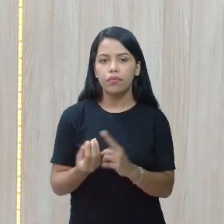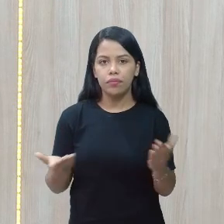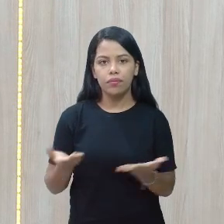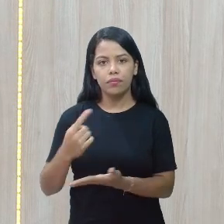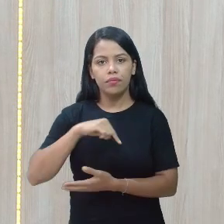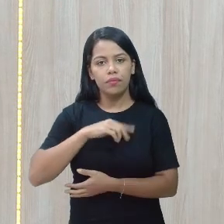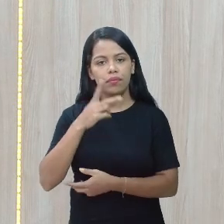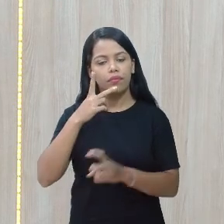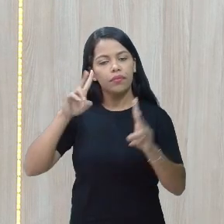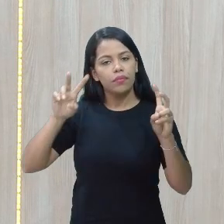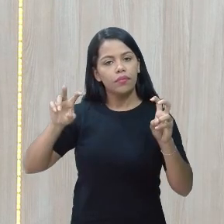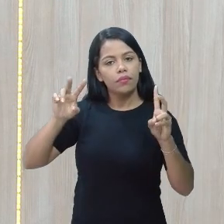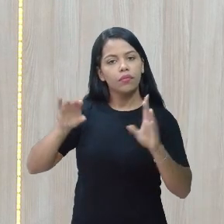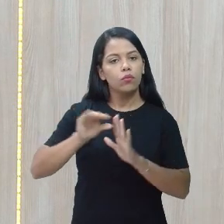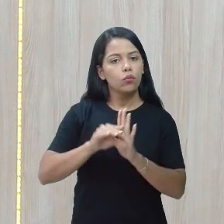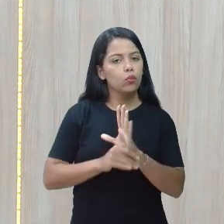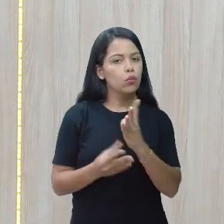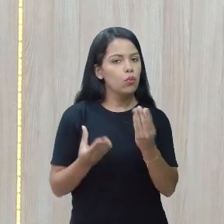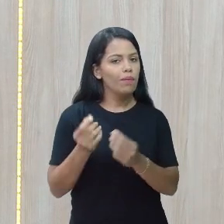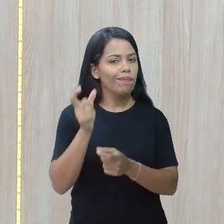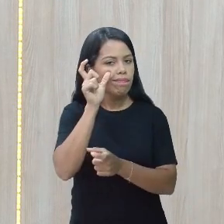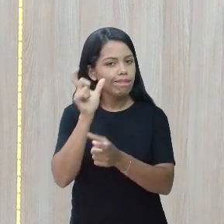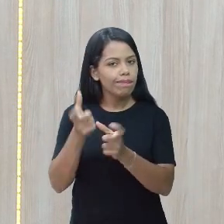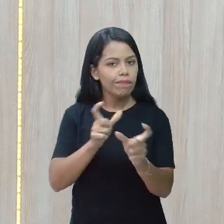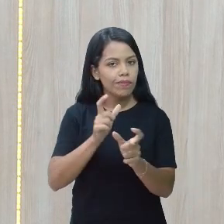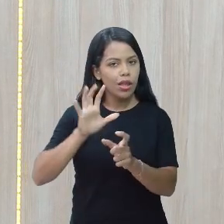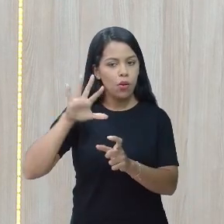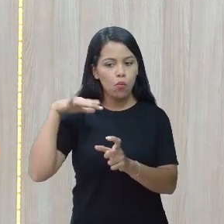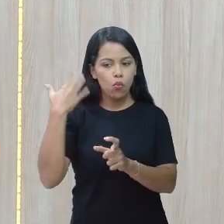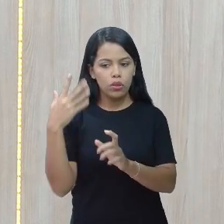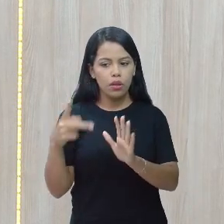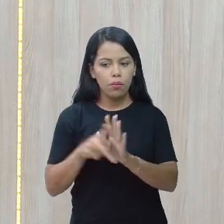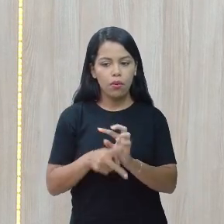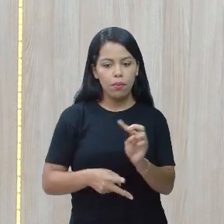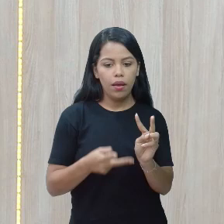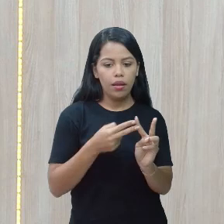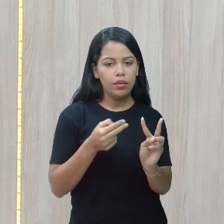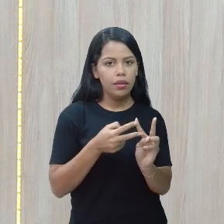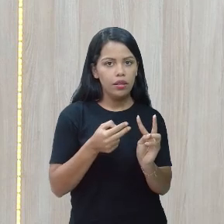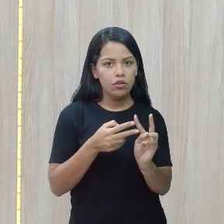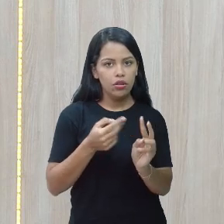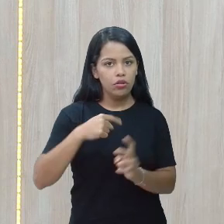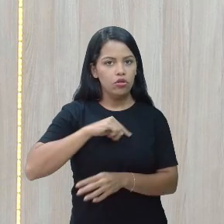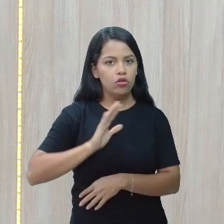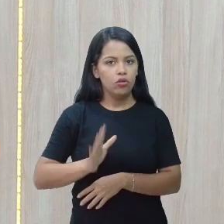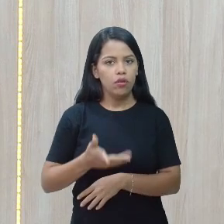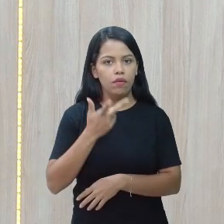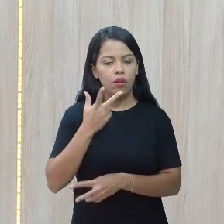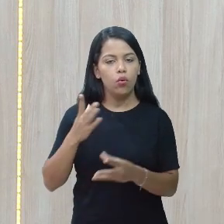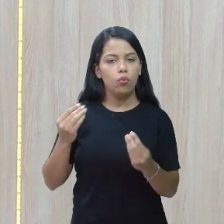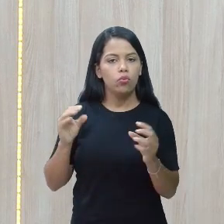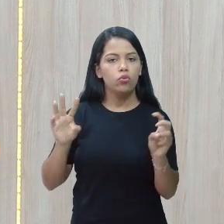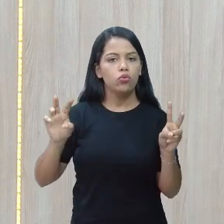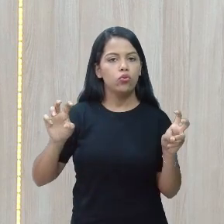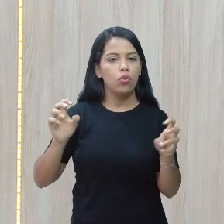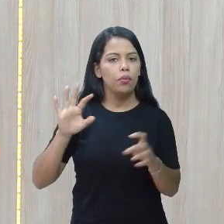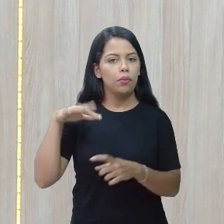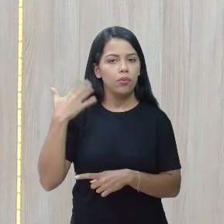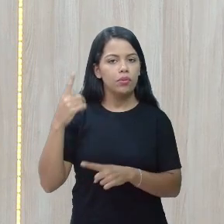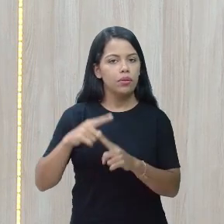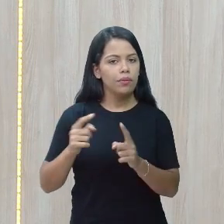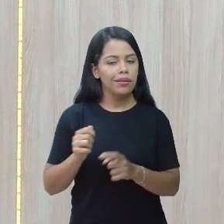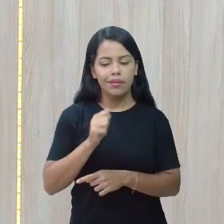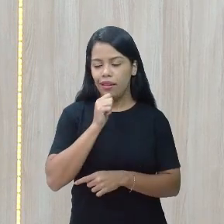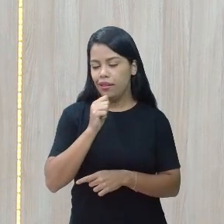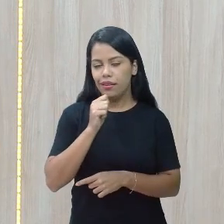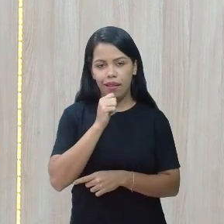de um tema muito interessante, que é a música indígena. A gente já falou bastante de música, mas a gente ainda não tinha